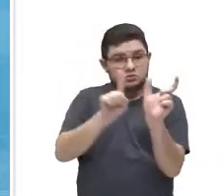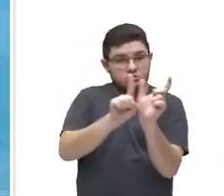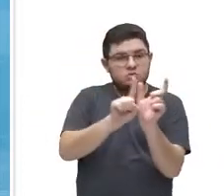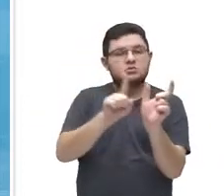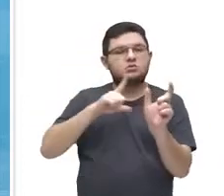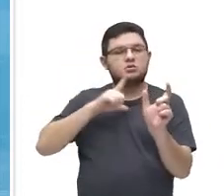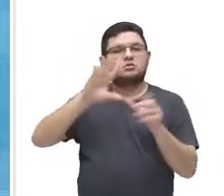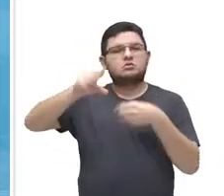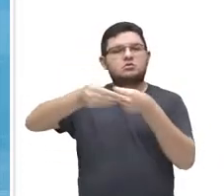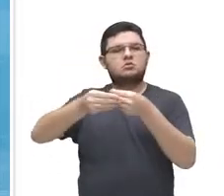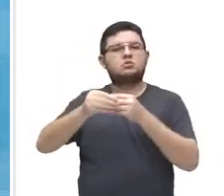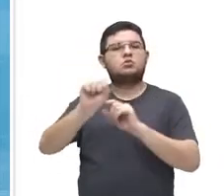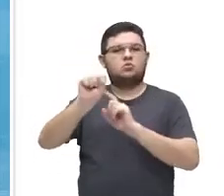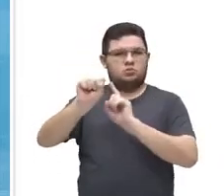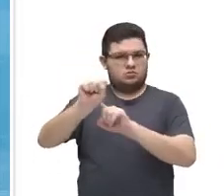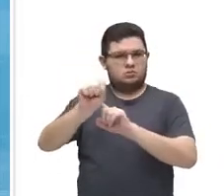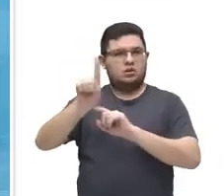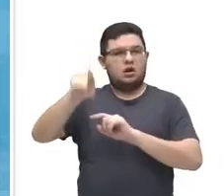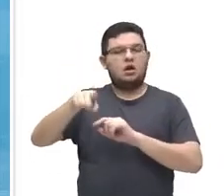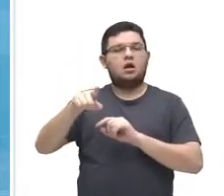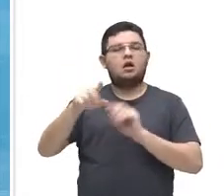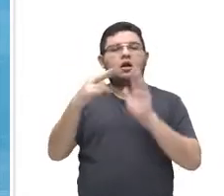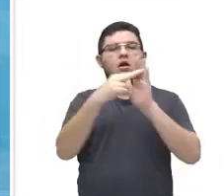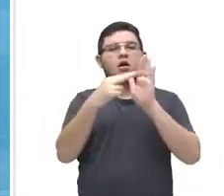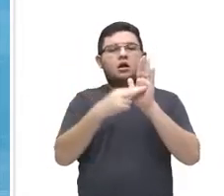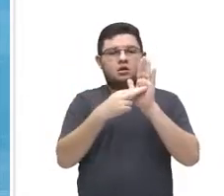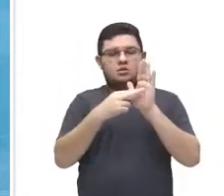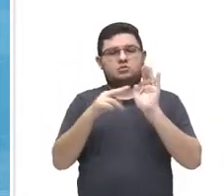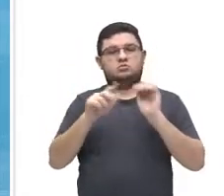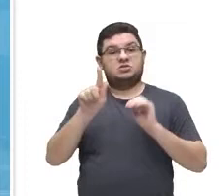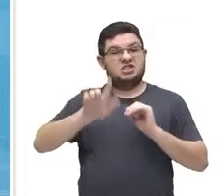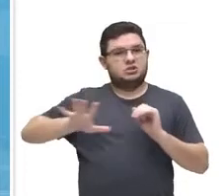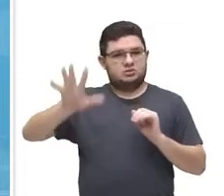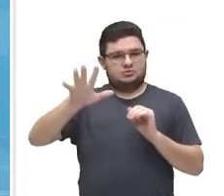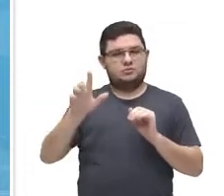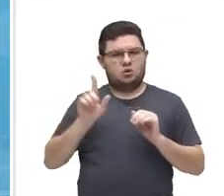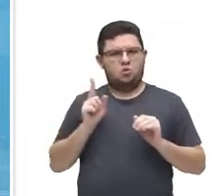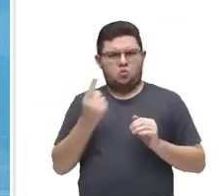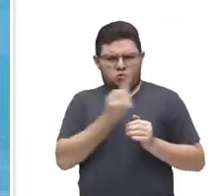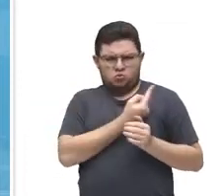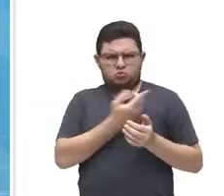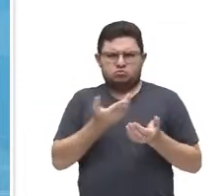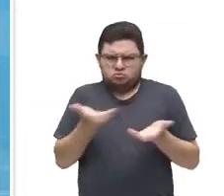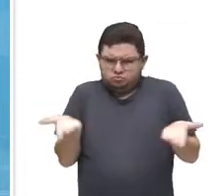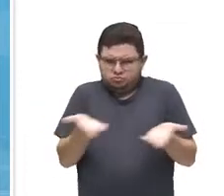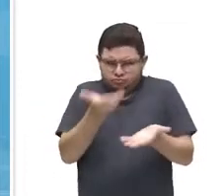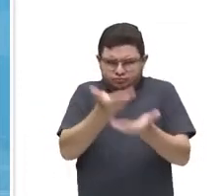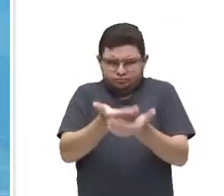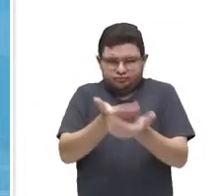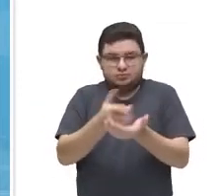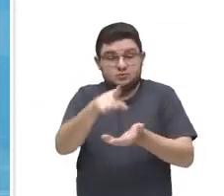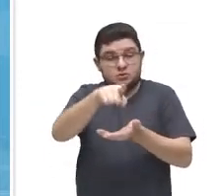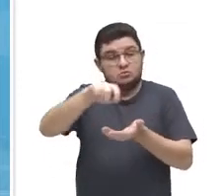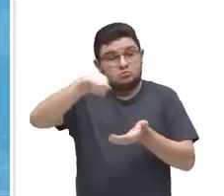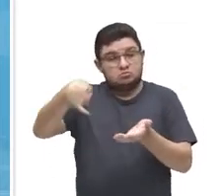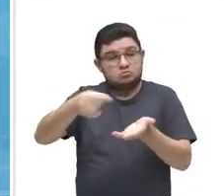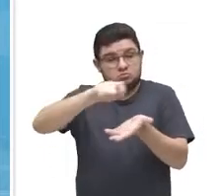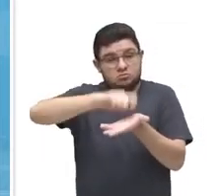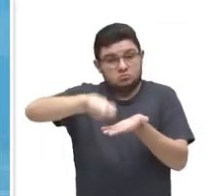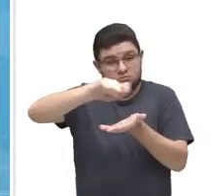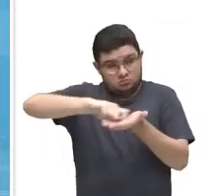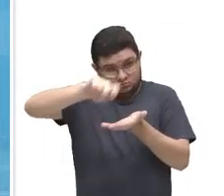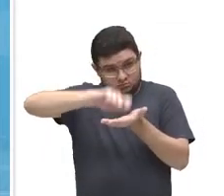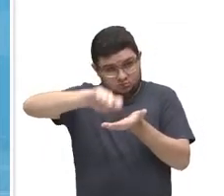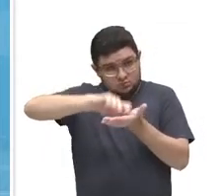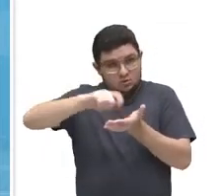S. Essa é a regra geral. E nós vamos ver tudo isso aí ao longo da nossa aula de hoje, tá? Então, anotem todas aquelas informações importantes,